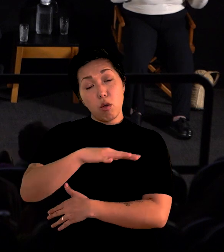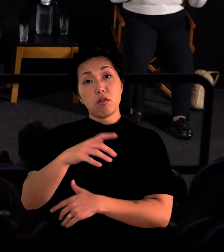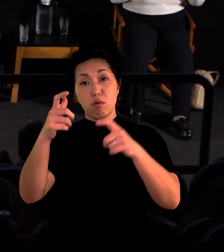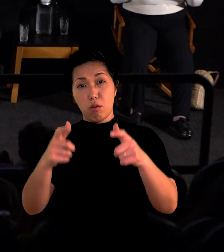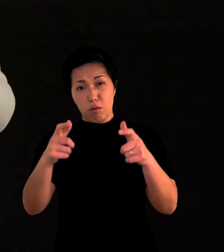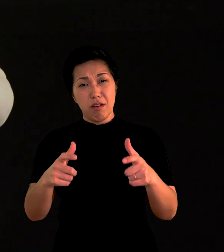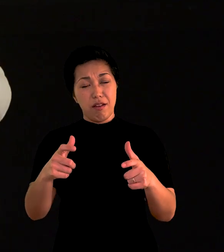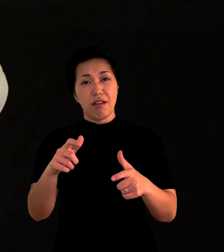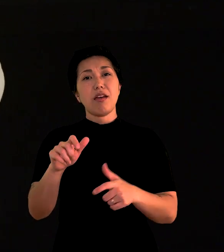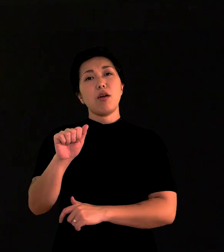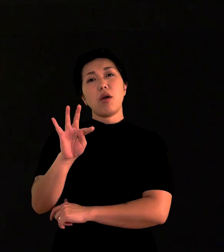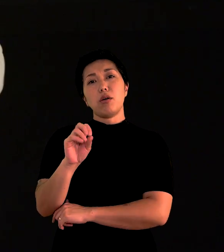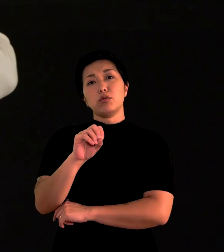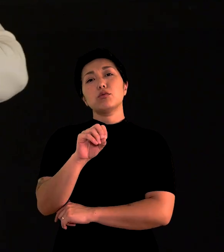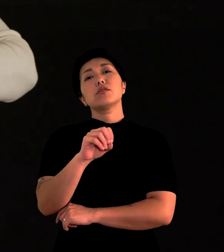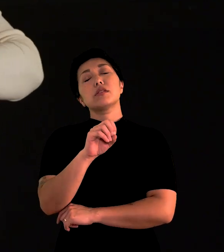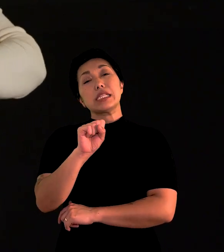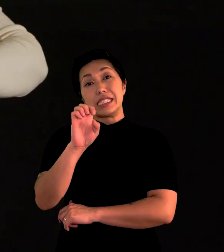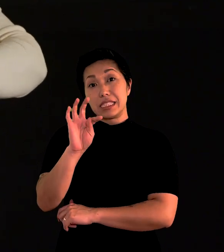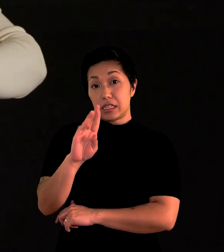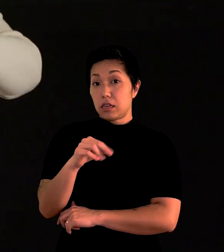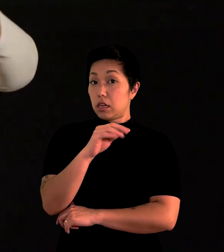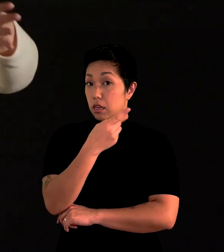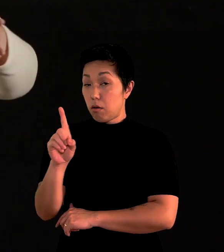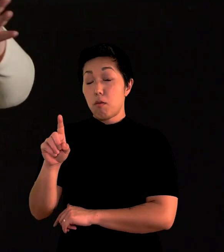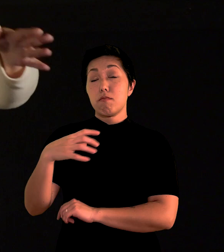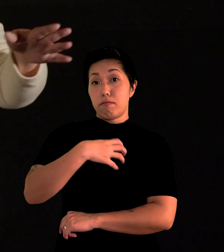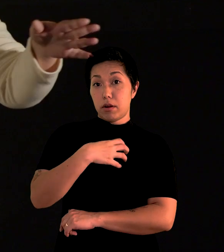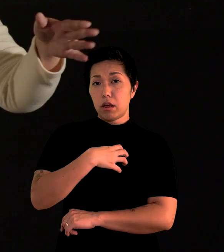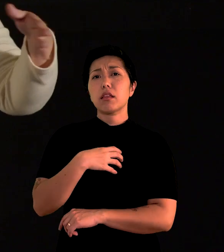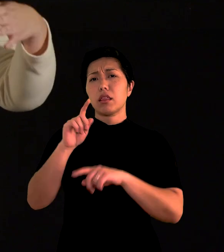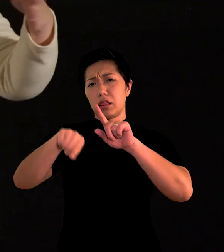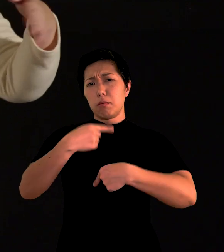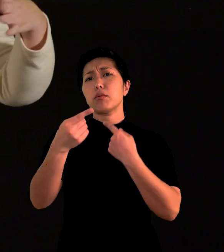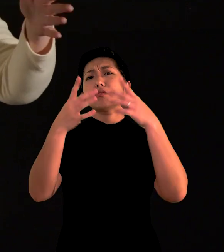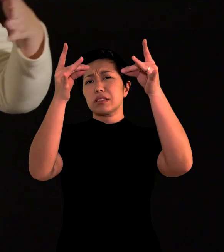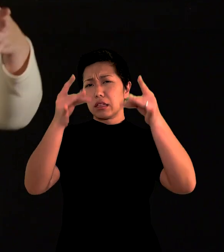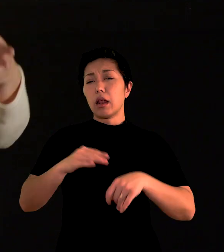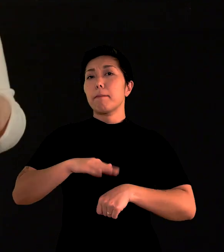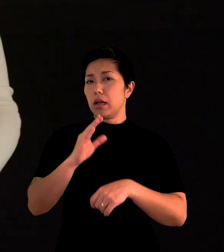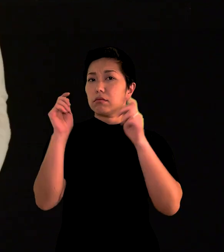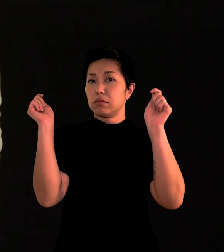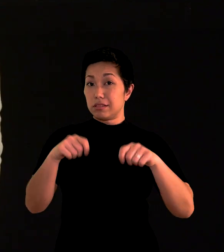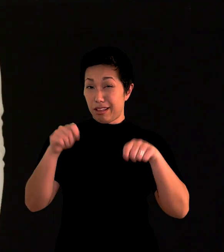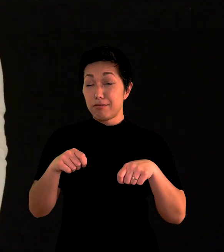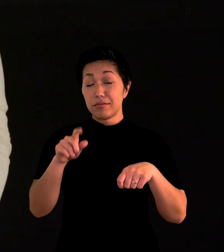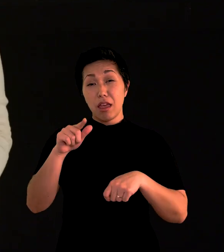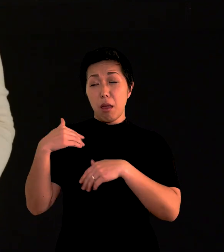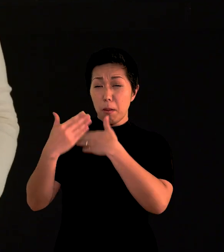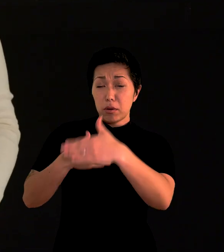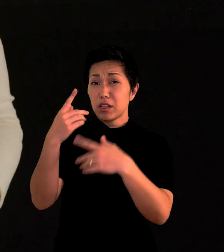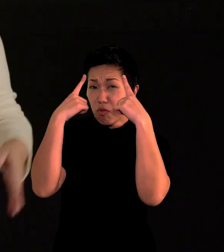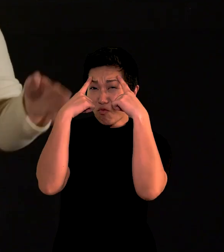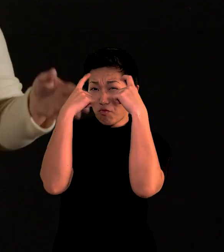processo histórico dessa região do Alto Sertão da Bahia, que depois nós podemos falar mais com